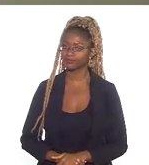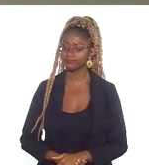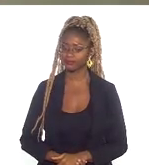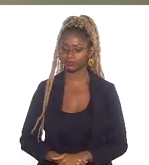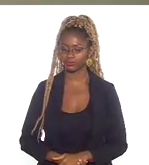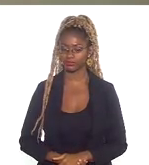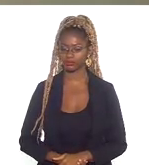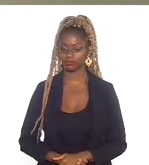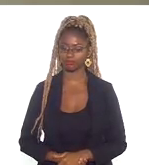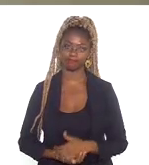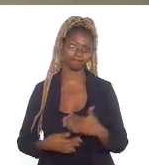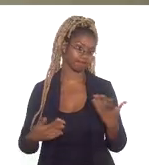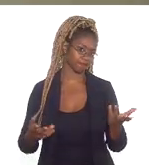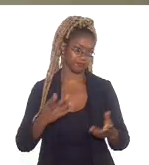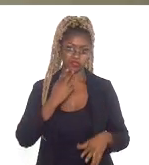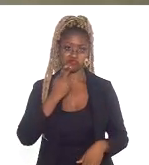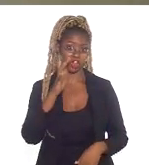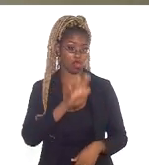grosso modo,